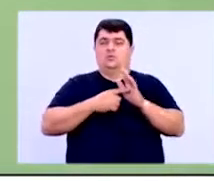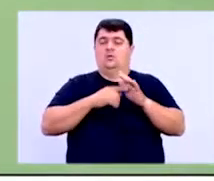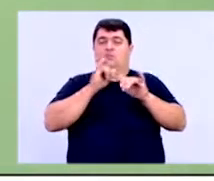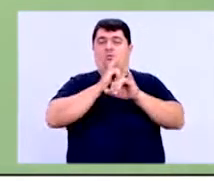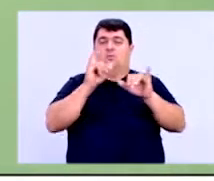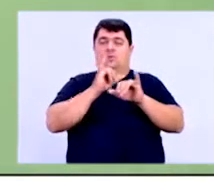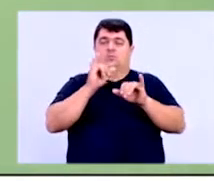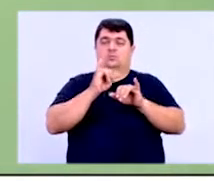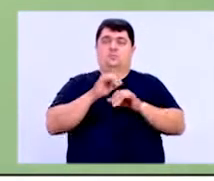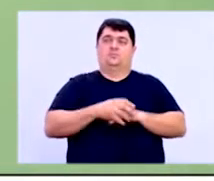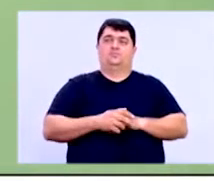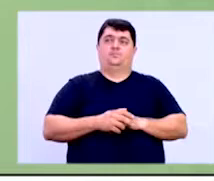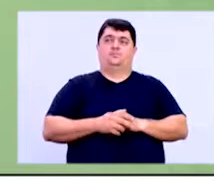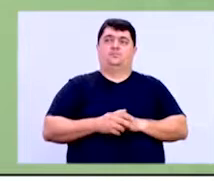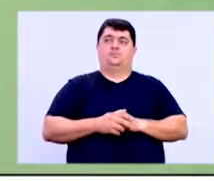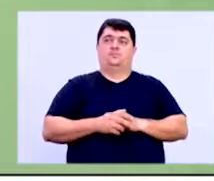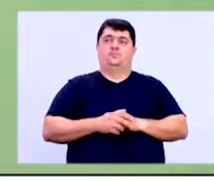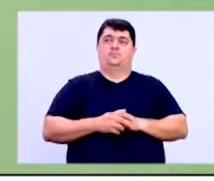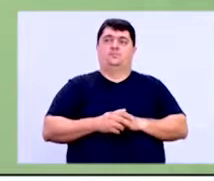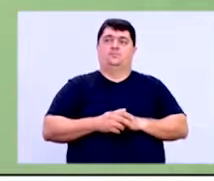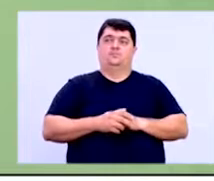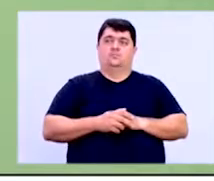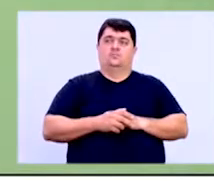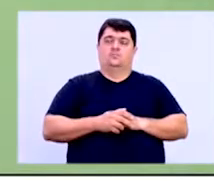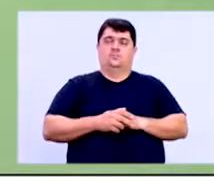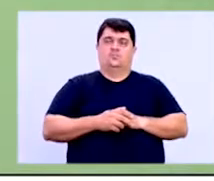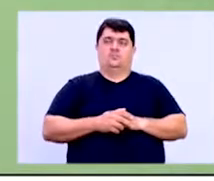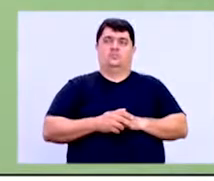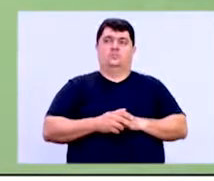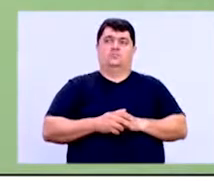dados. A empresa apresentou o quê?